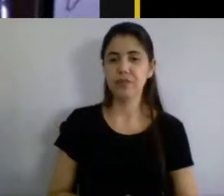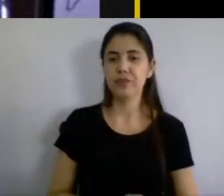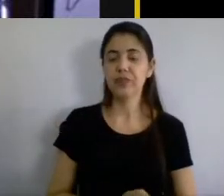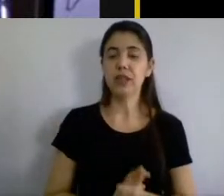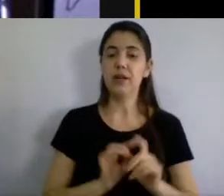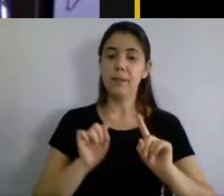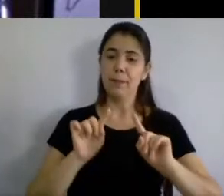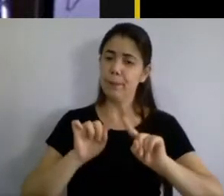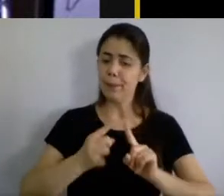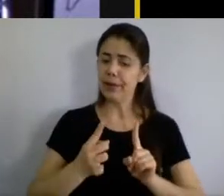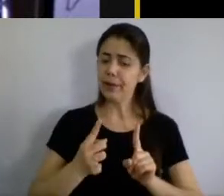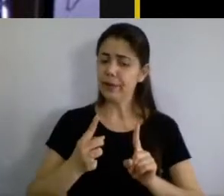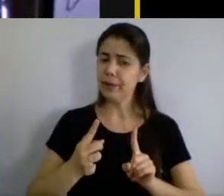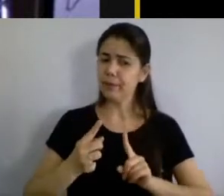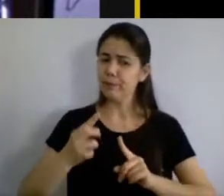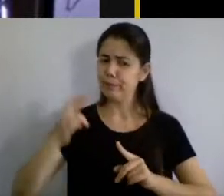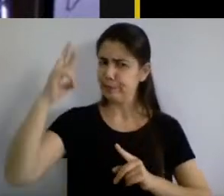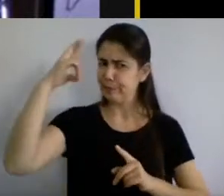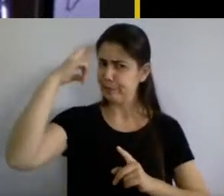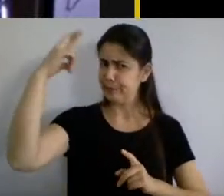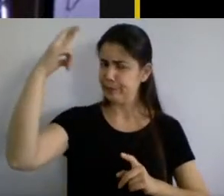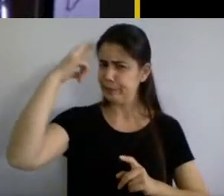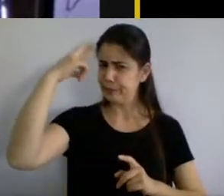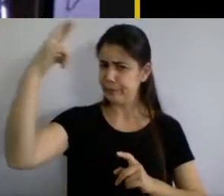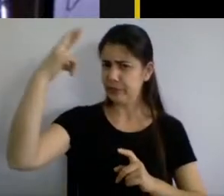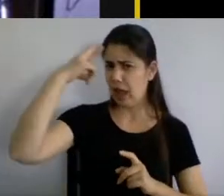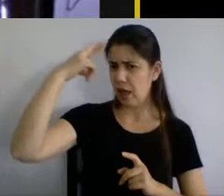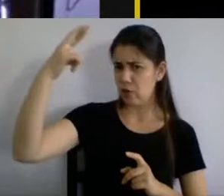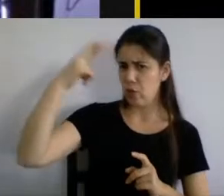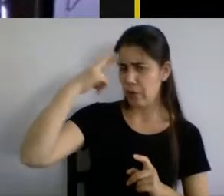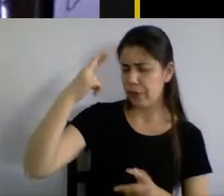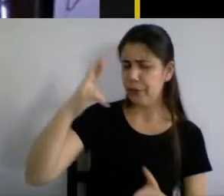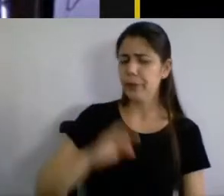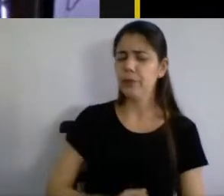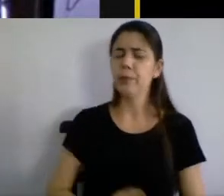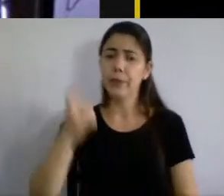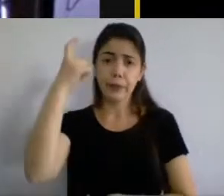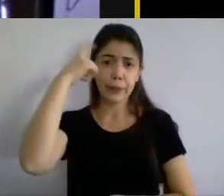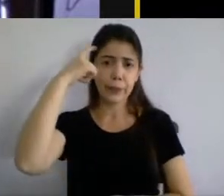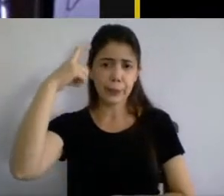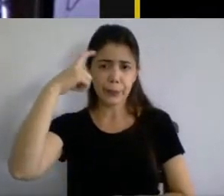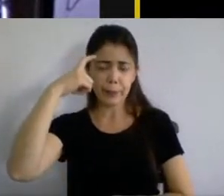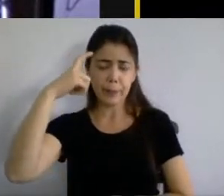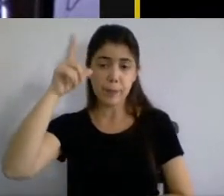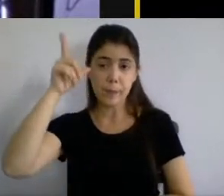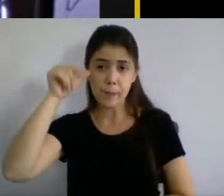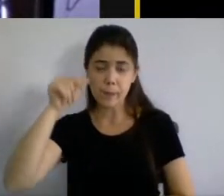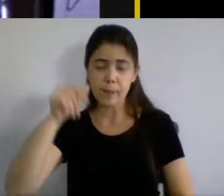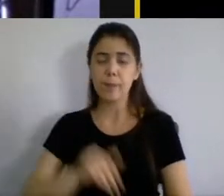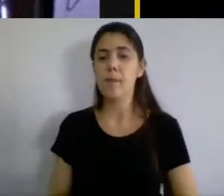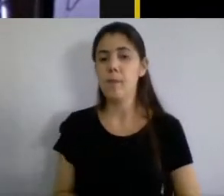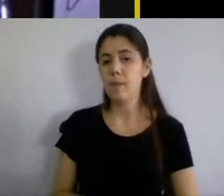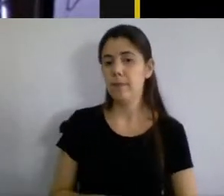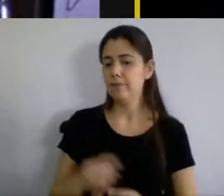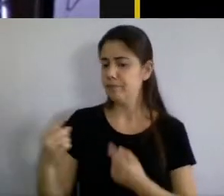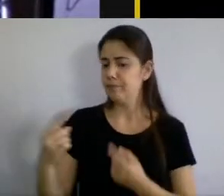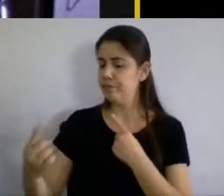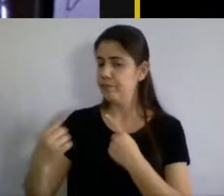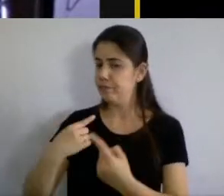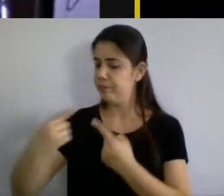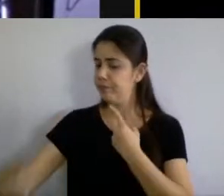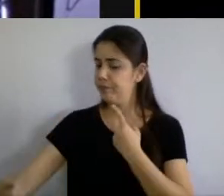uma lógica que opera sempre com o contrário para ver se a